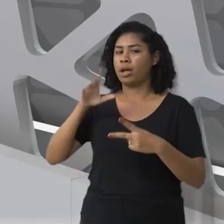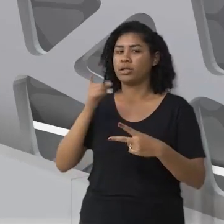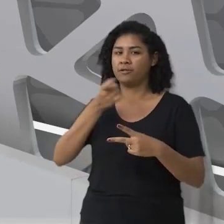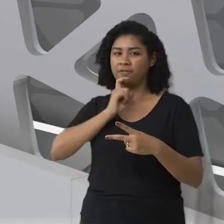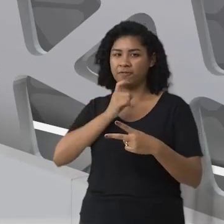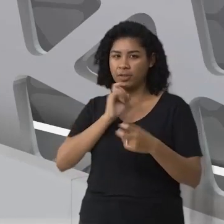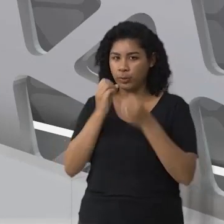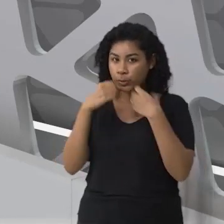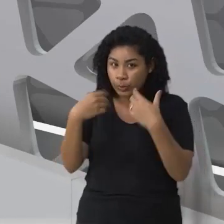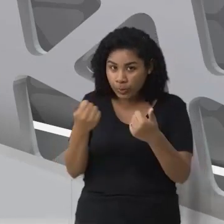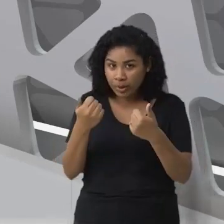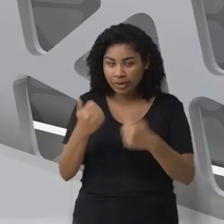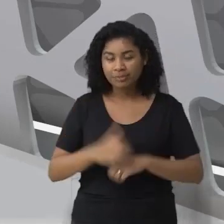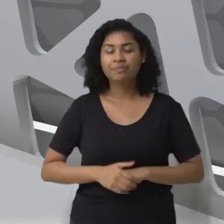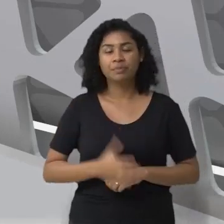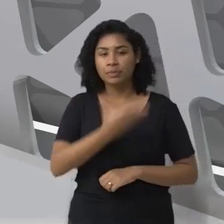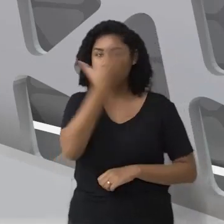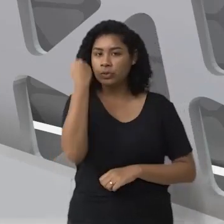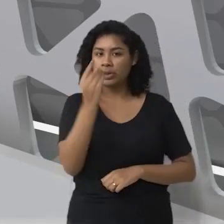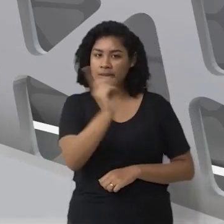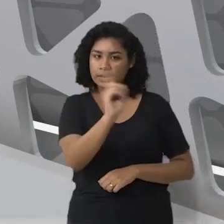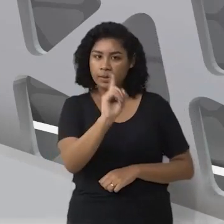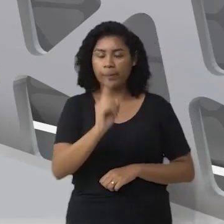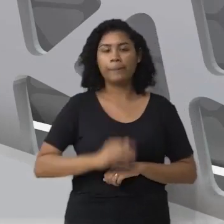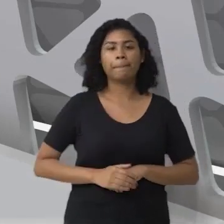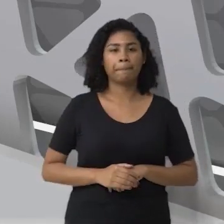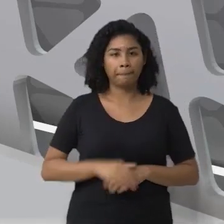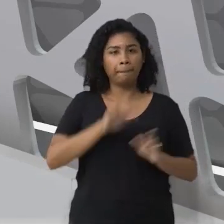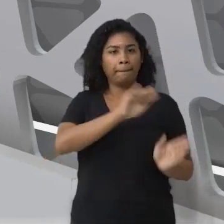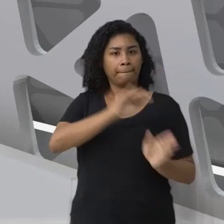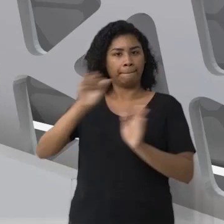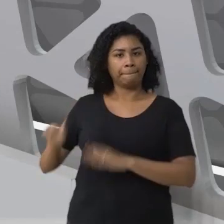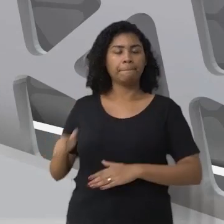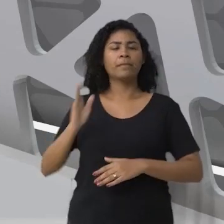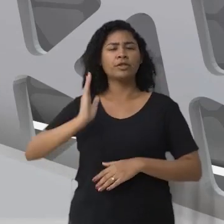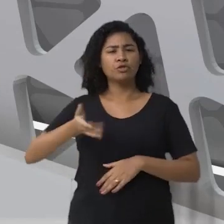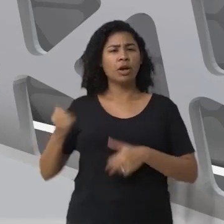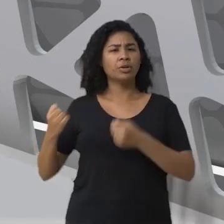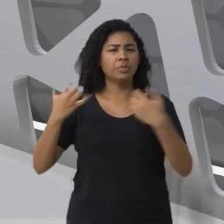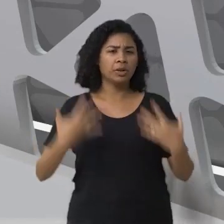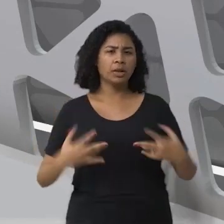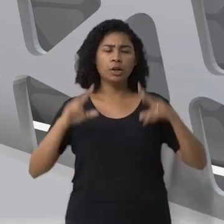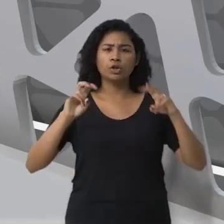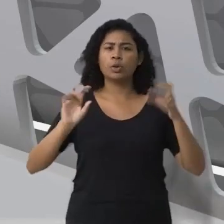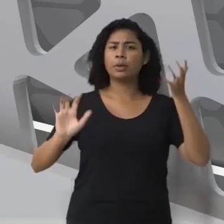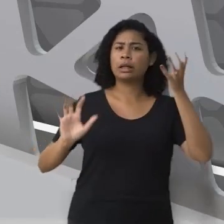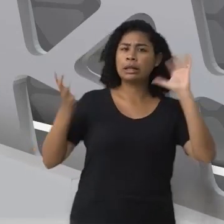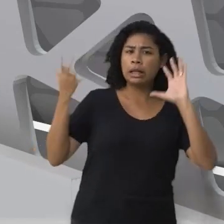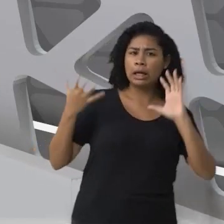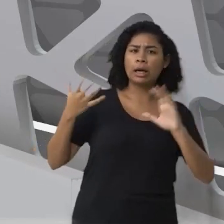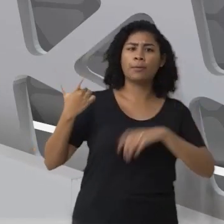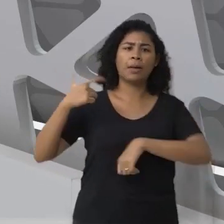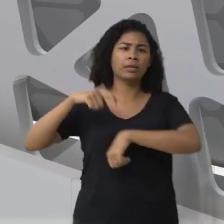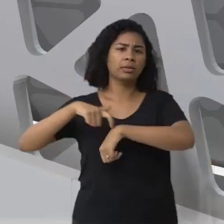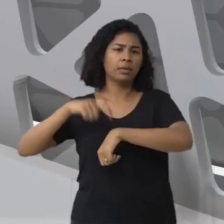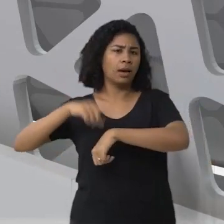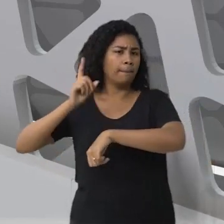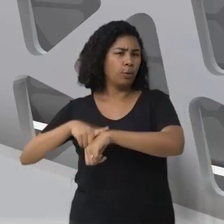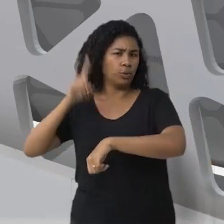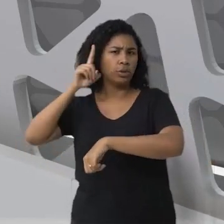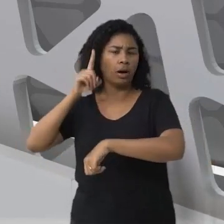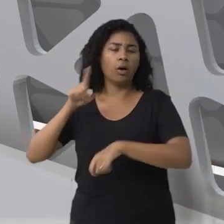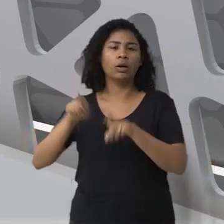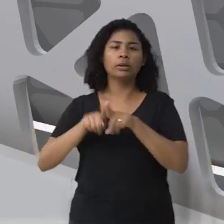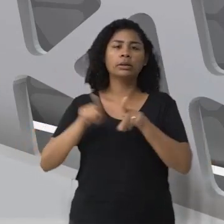tá bom? Além de nós estudarmos, né, essa diferença entre o clima e tempo e verificar esses dois fenômenos do